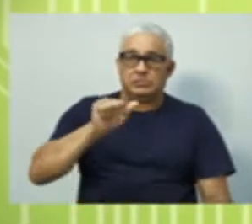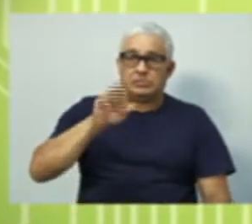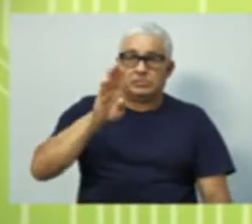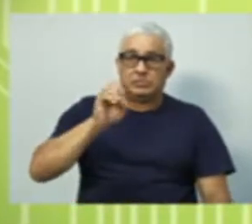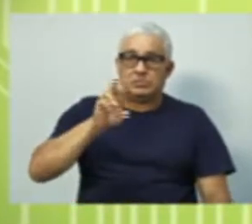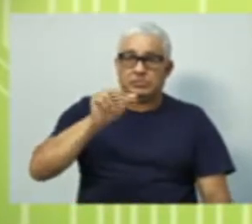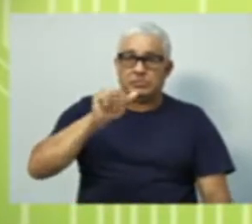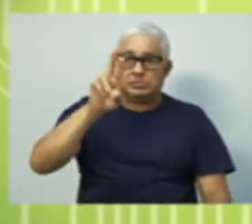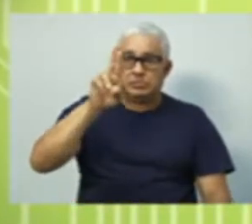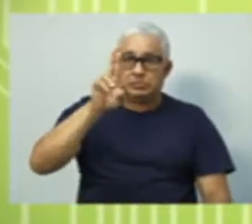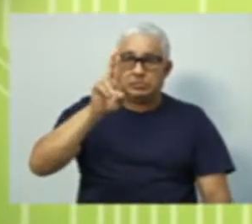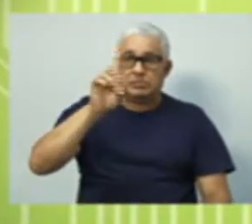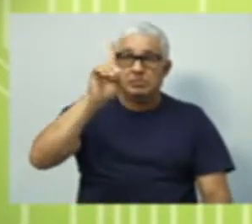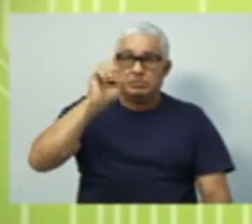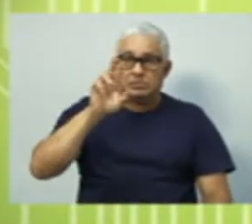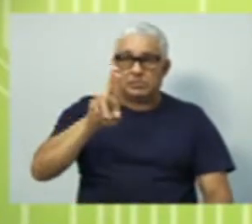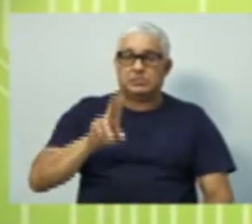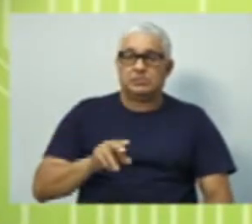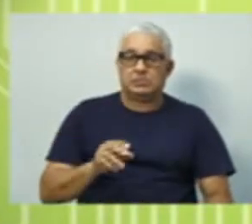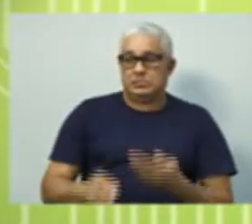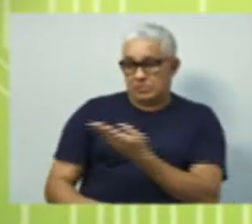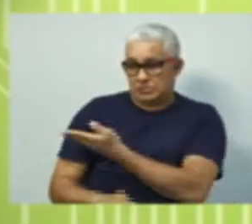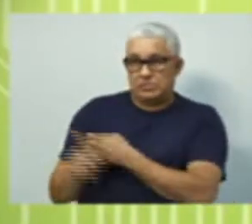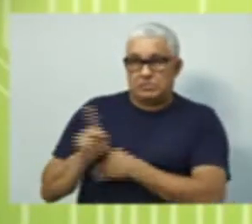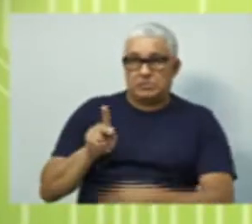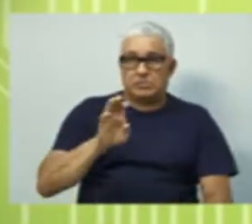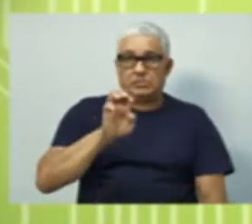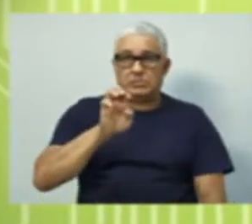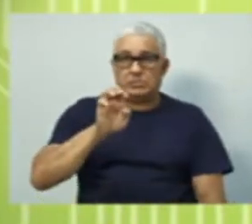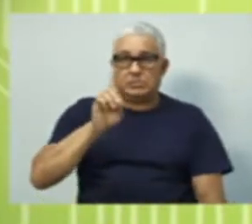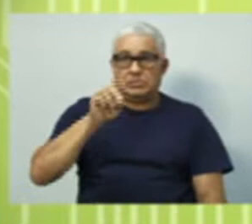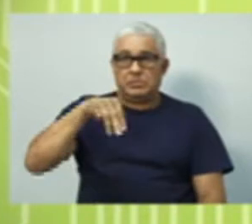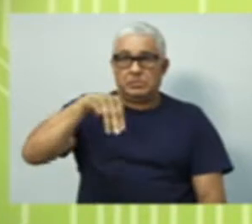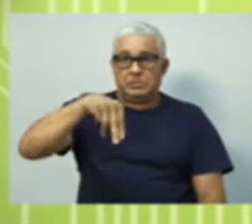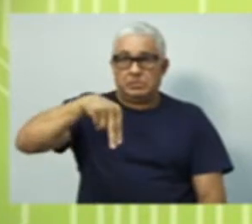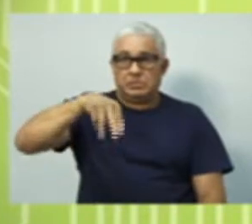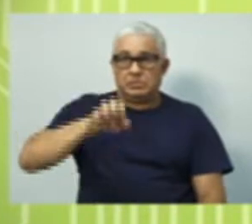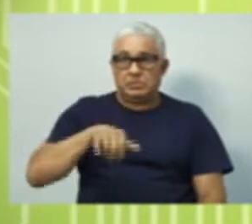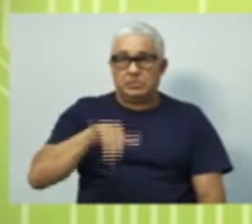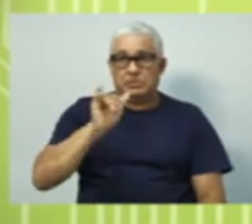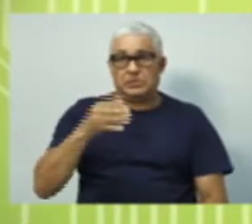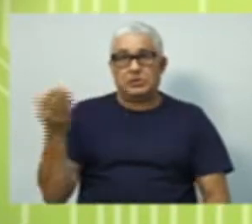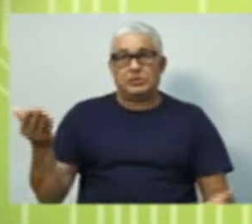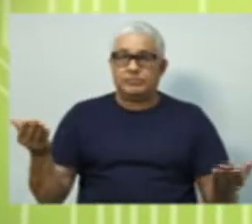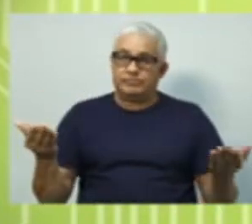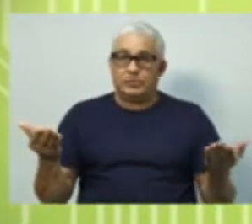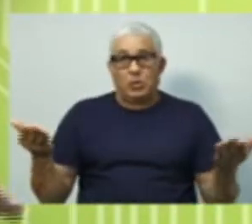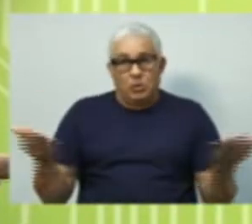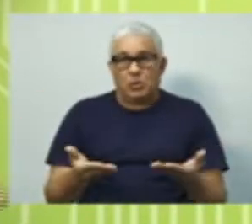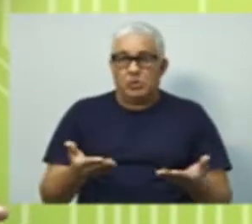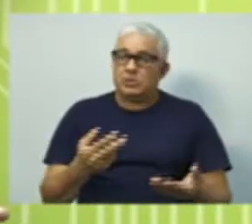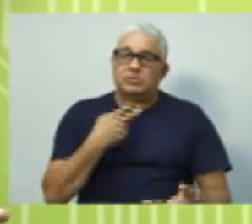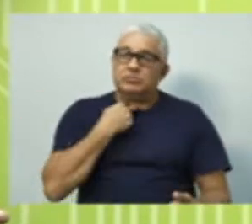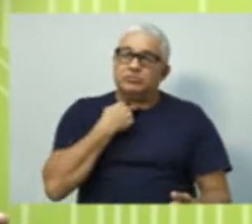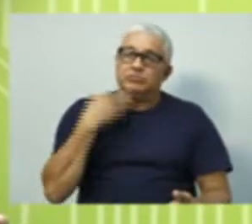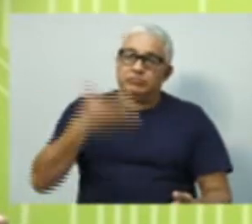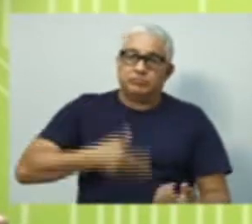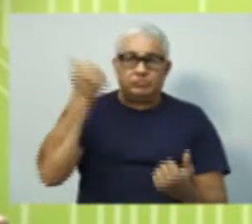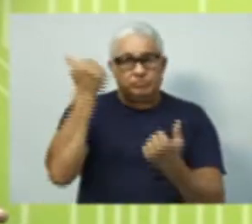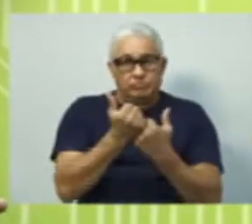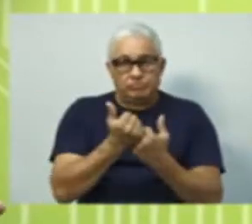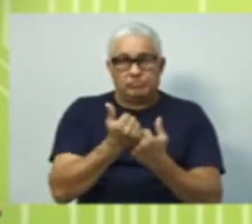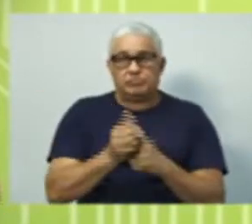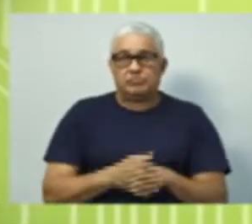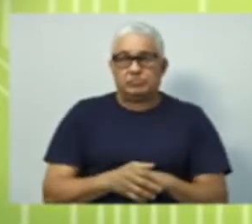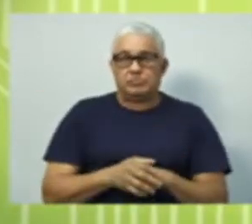o professor Ednei, que por motivos de força maior não pôde estar nesse encontro, mas veio em substituição o